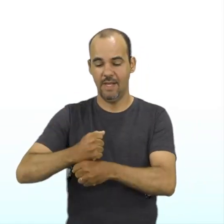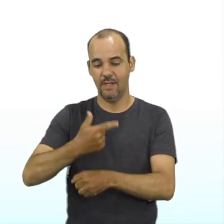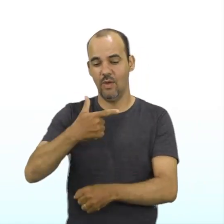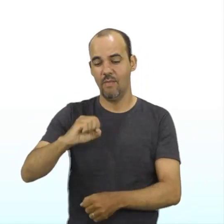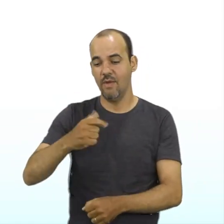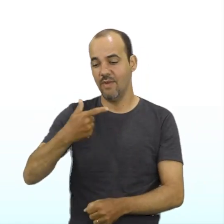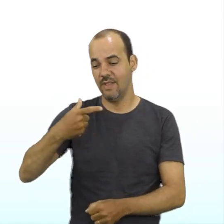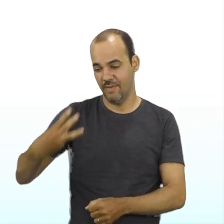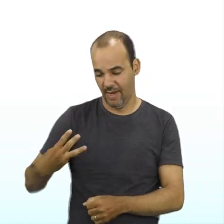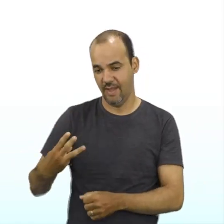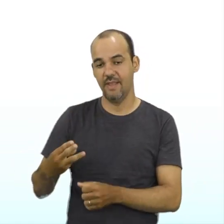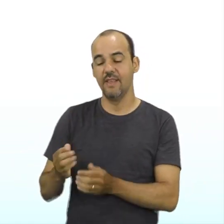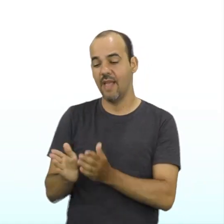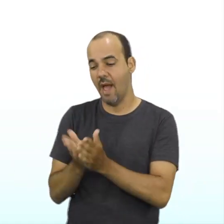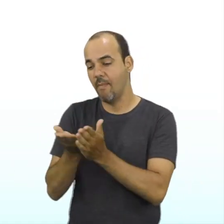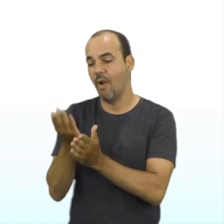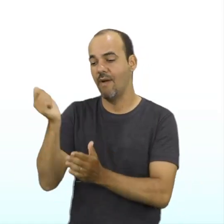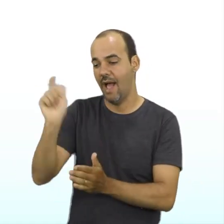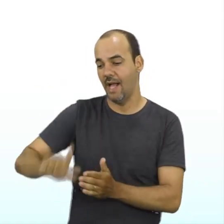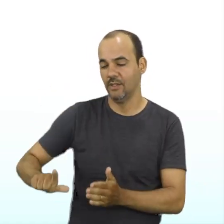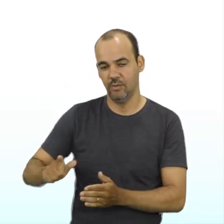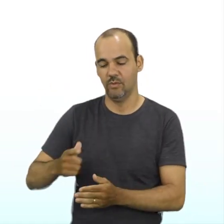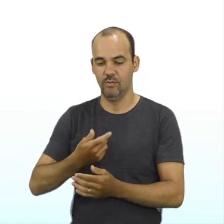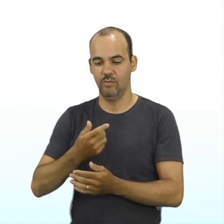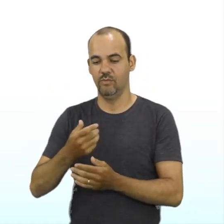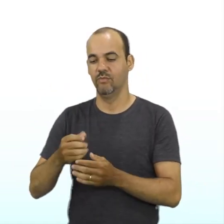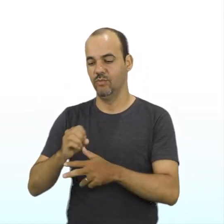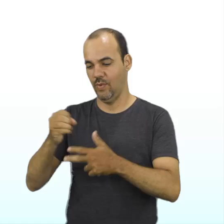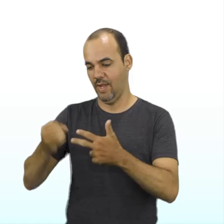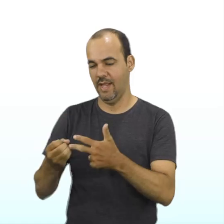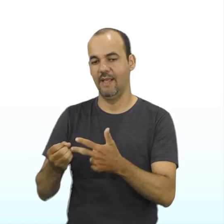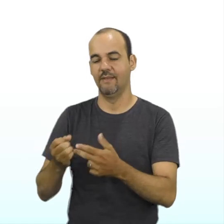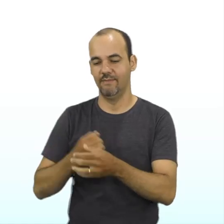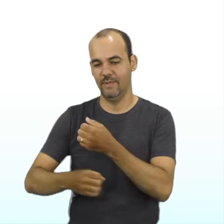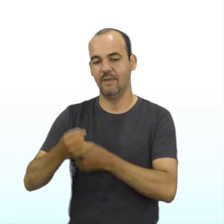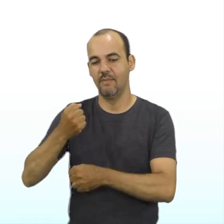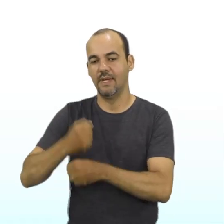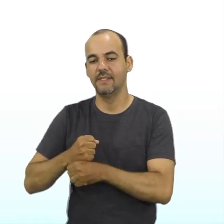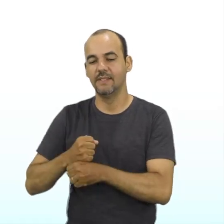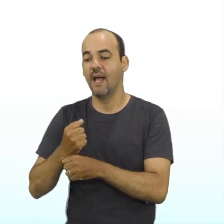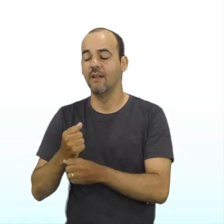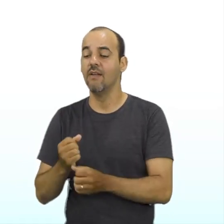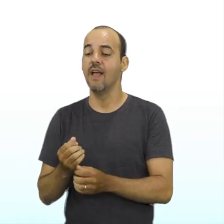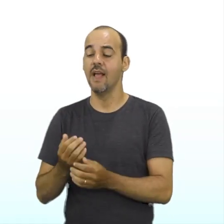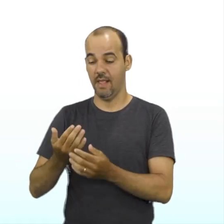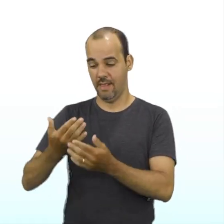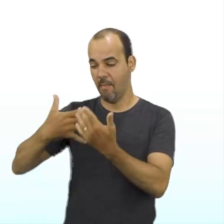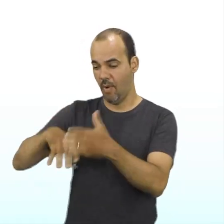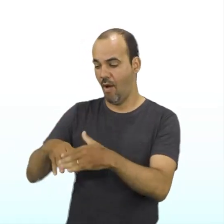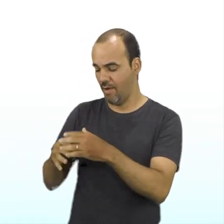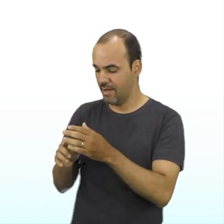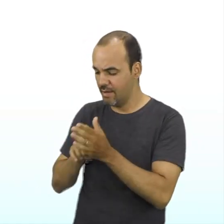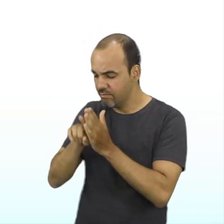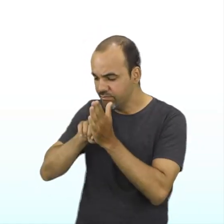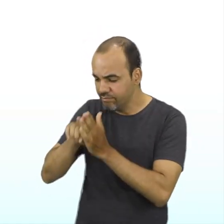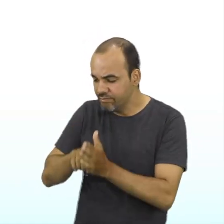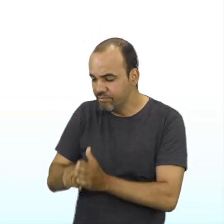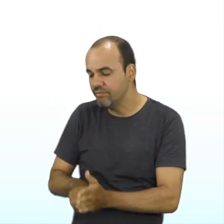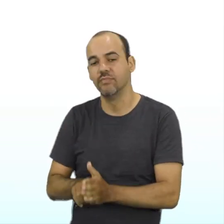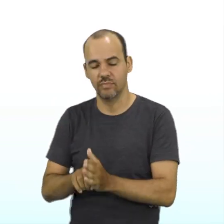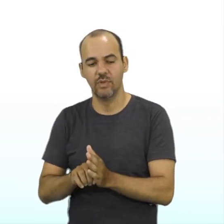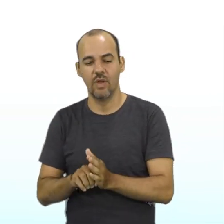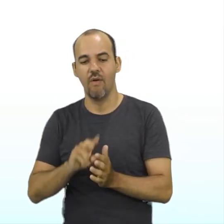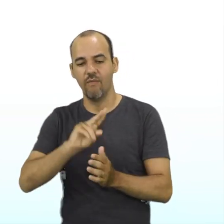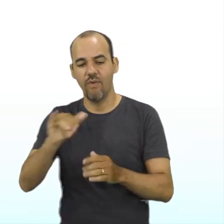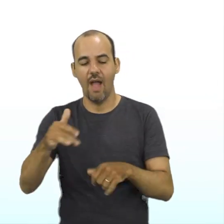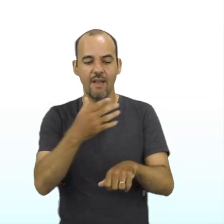1, o caderno azul do Enem 2023, tá? E com essa prova a gente vai conseguir trabalhar algumas habilidades que estão sempre